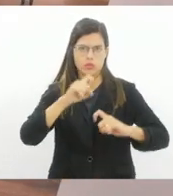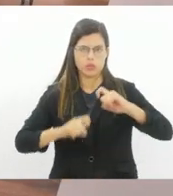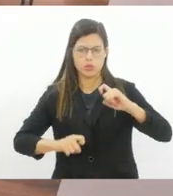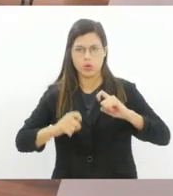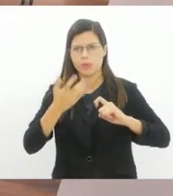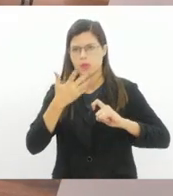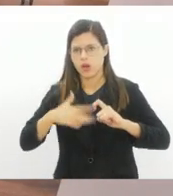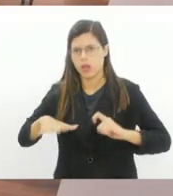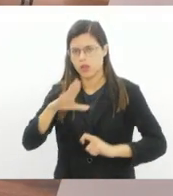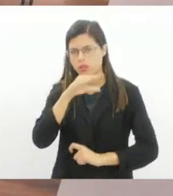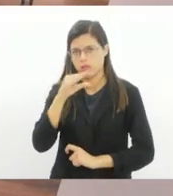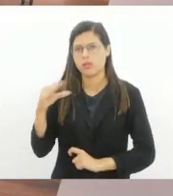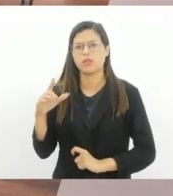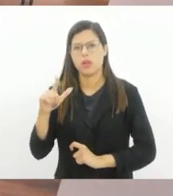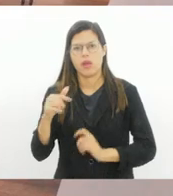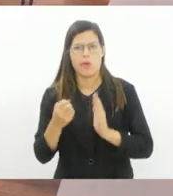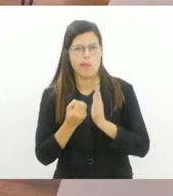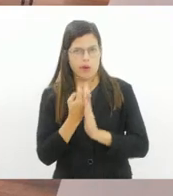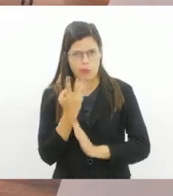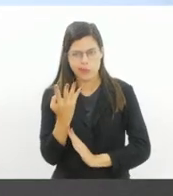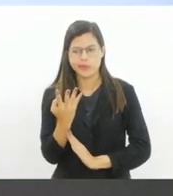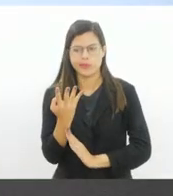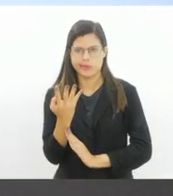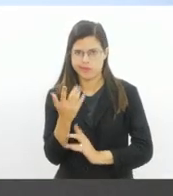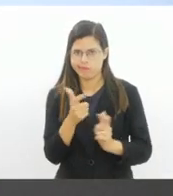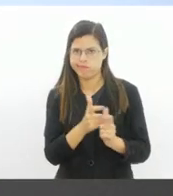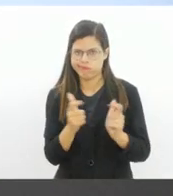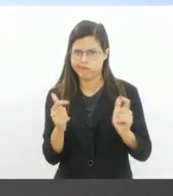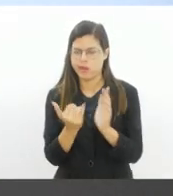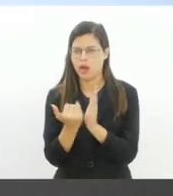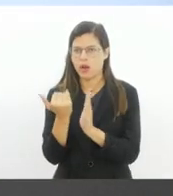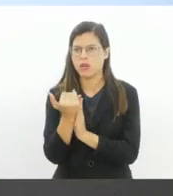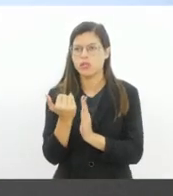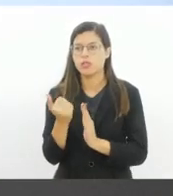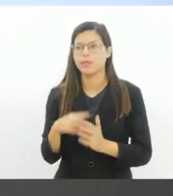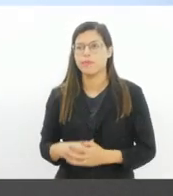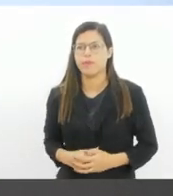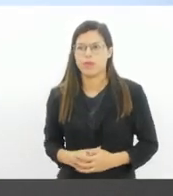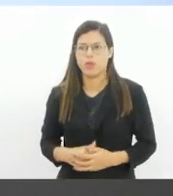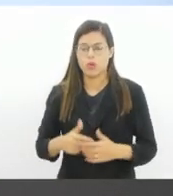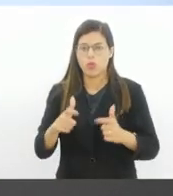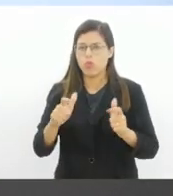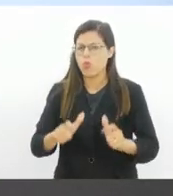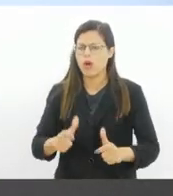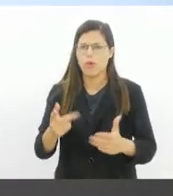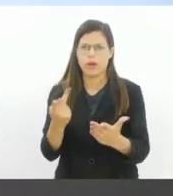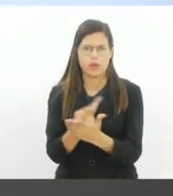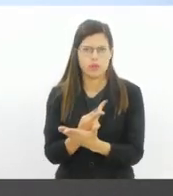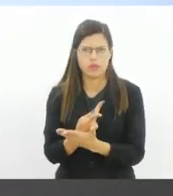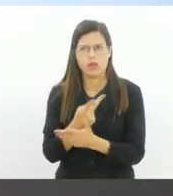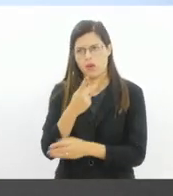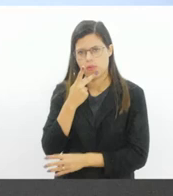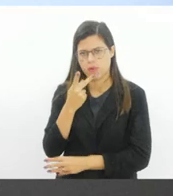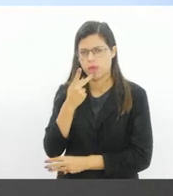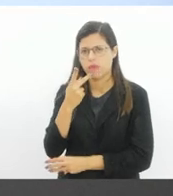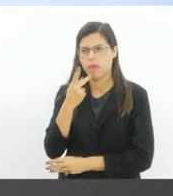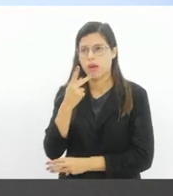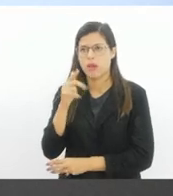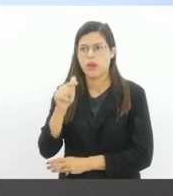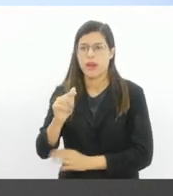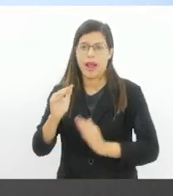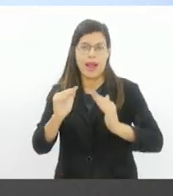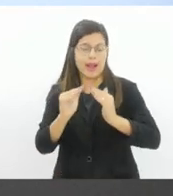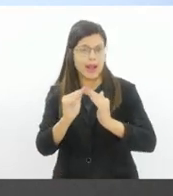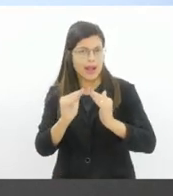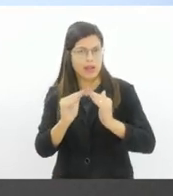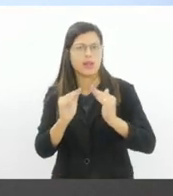número significativo. E o local do fato, pessoal, como eu mencionei agora há pouco, a residência